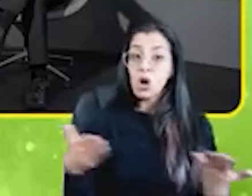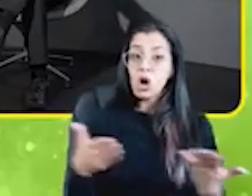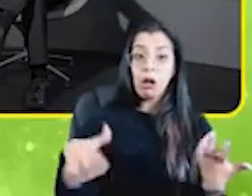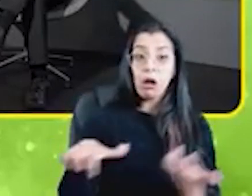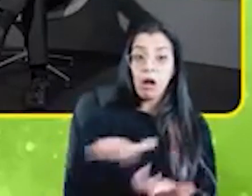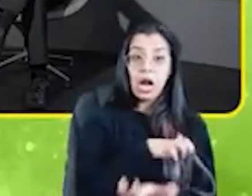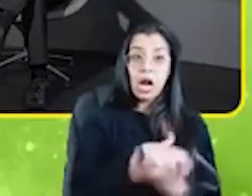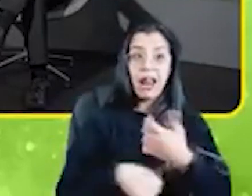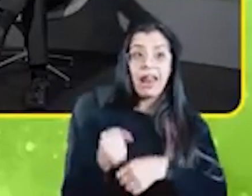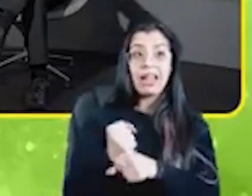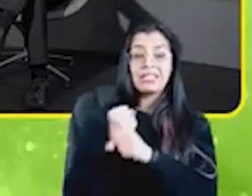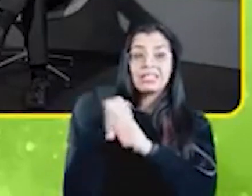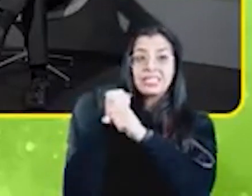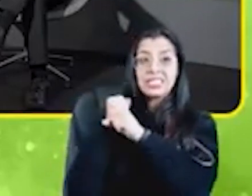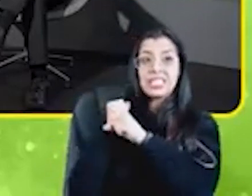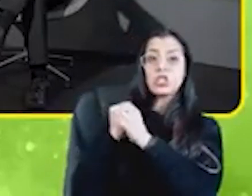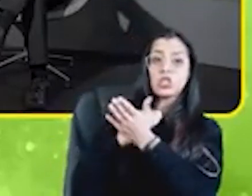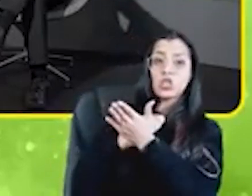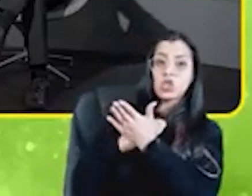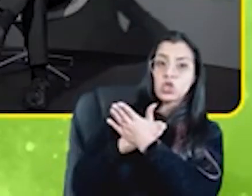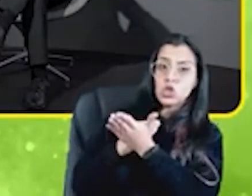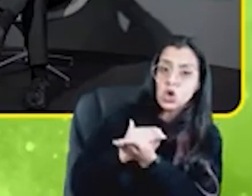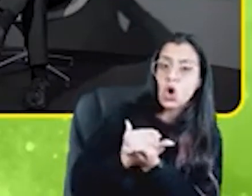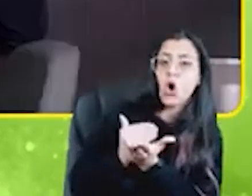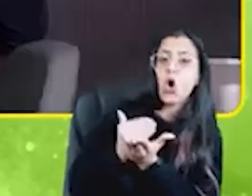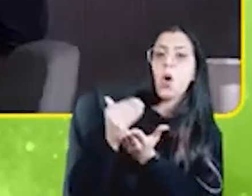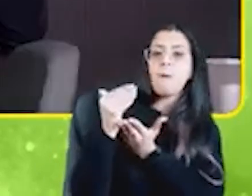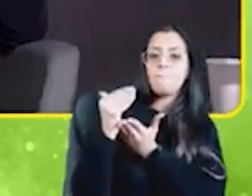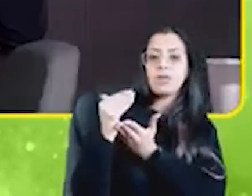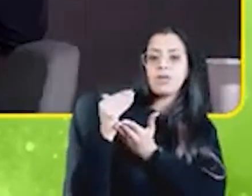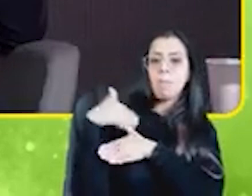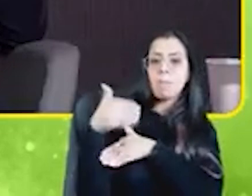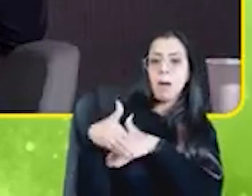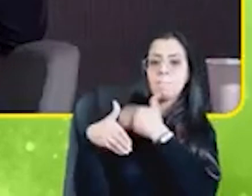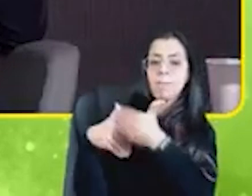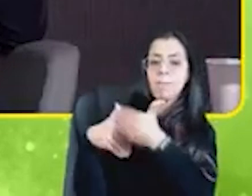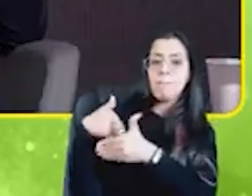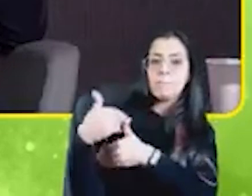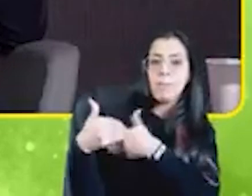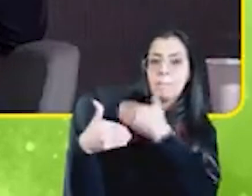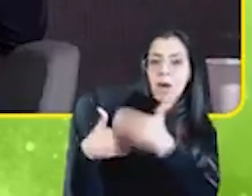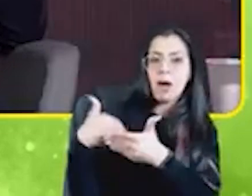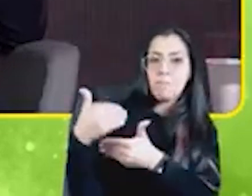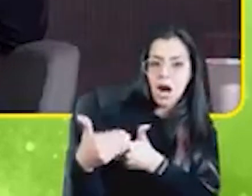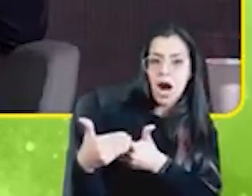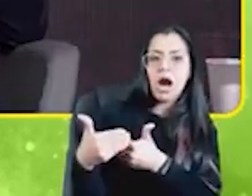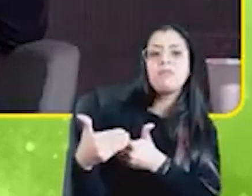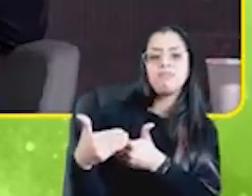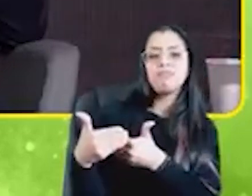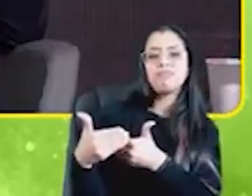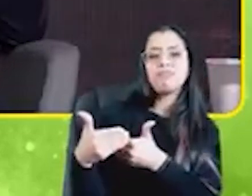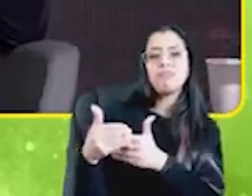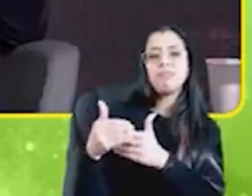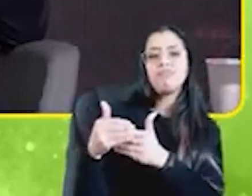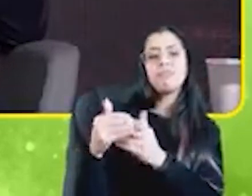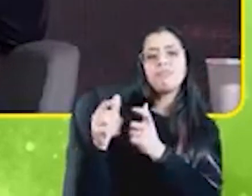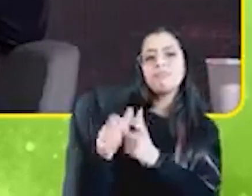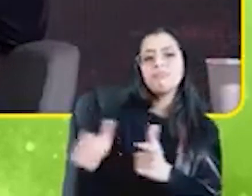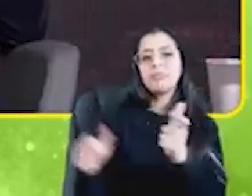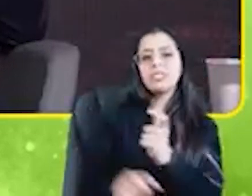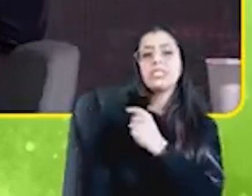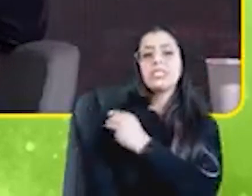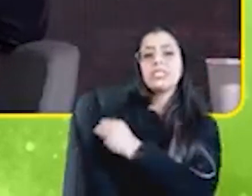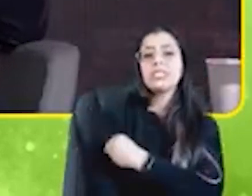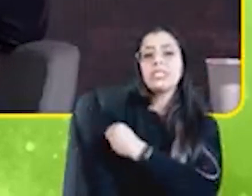e tem grande parte da sua Frota hoje movida a etanol é um combustível Limpo São Paulo e uma das dez maiores